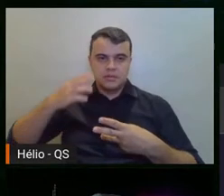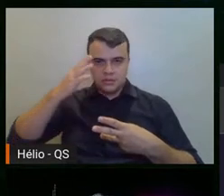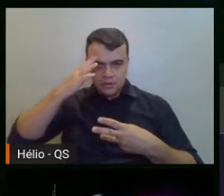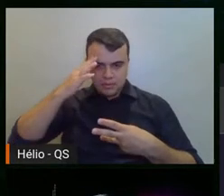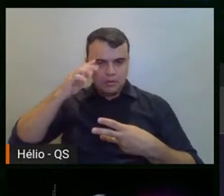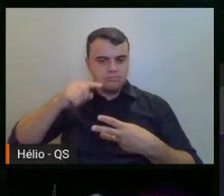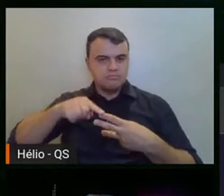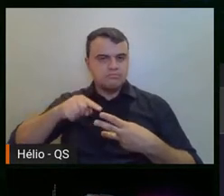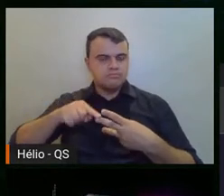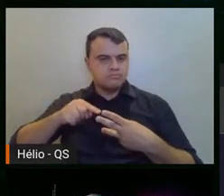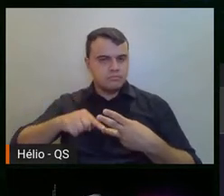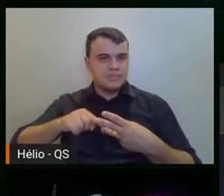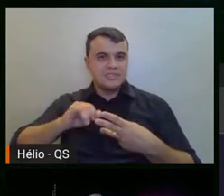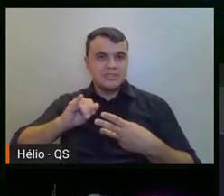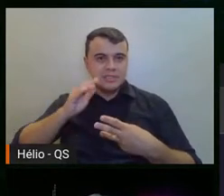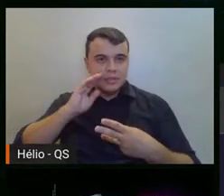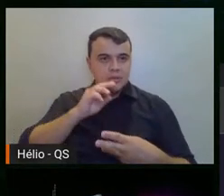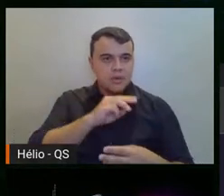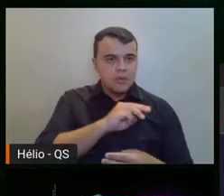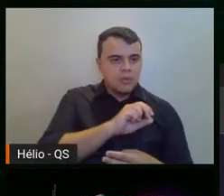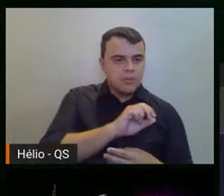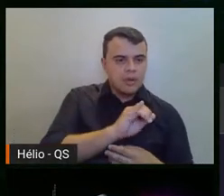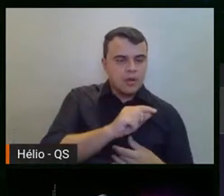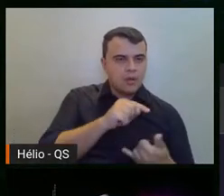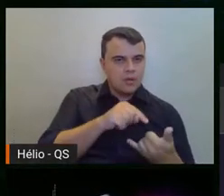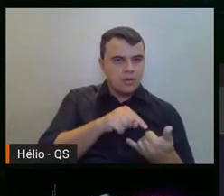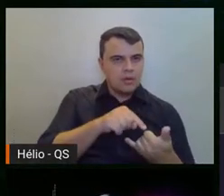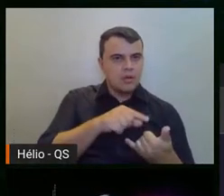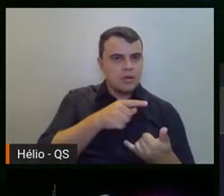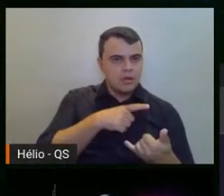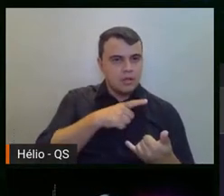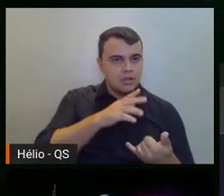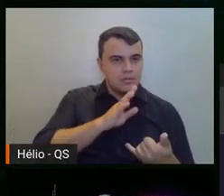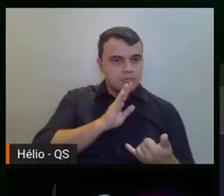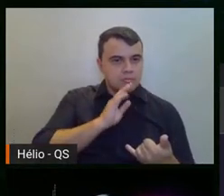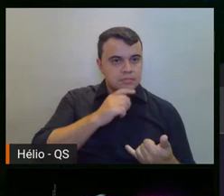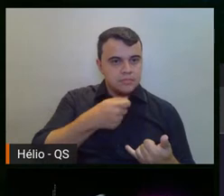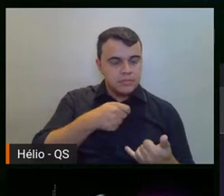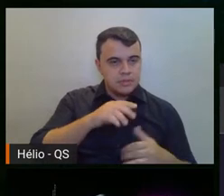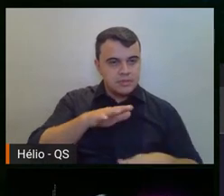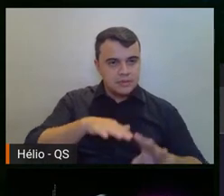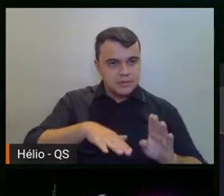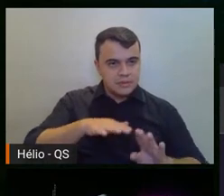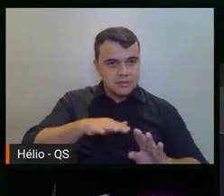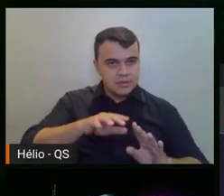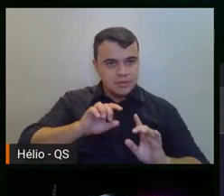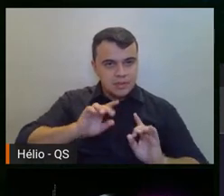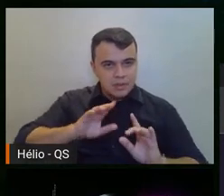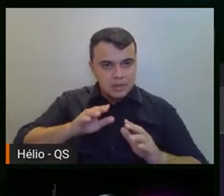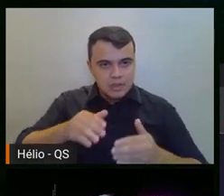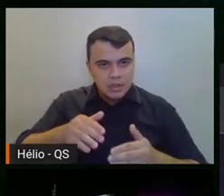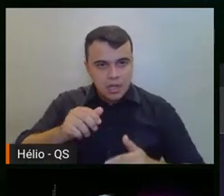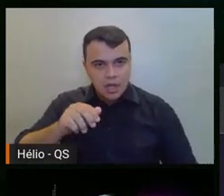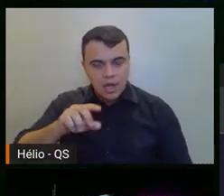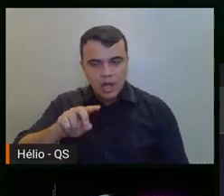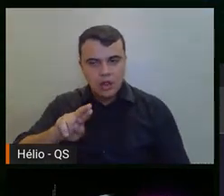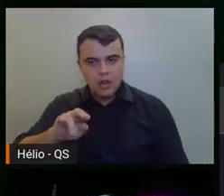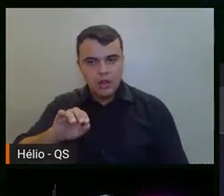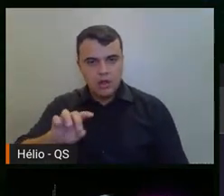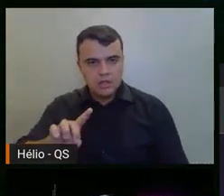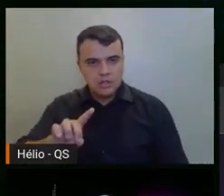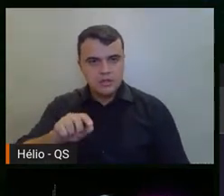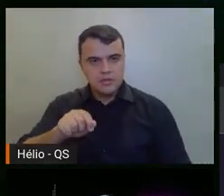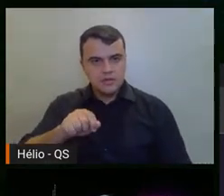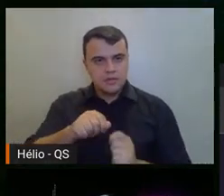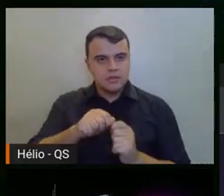né o cara que sabe mobile é normalmente o cara por mais que o cara seja especialista você faz